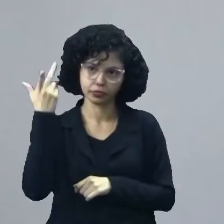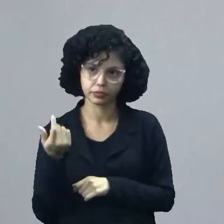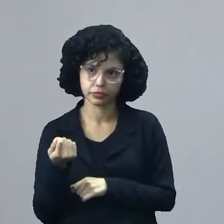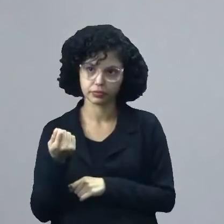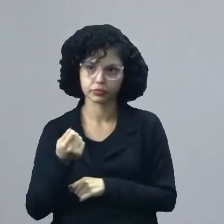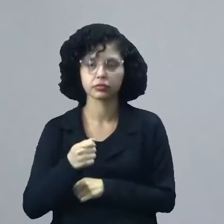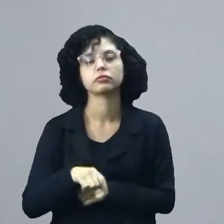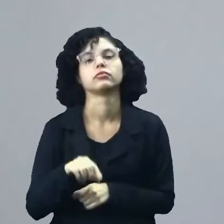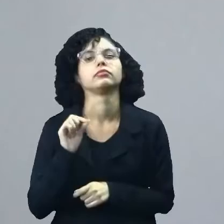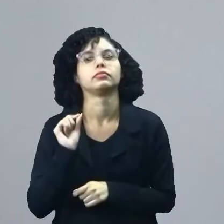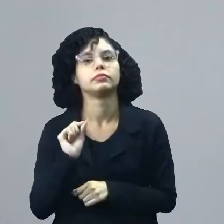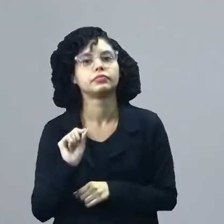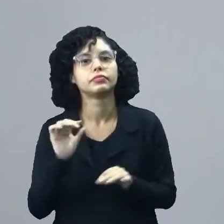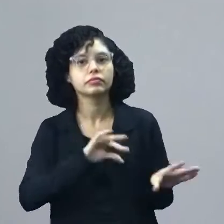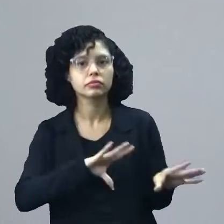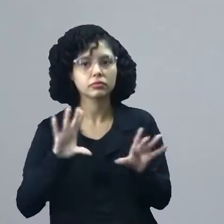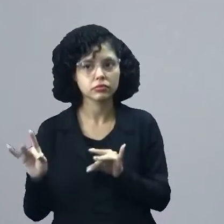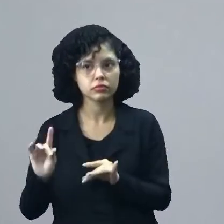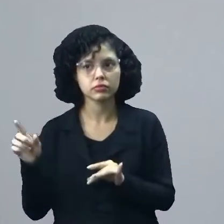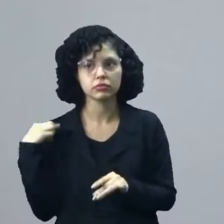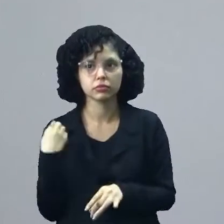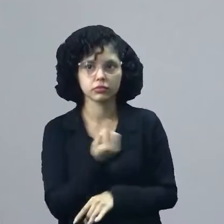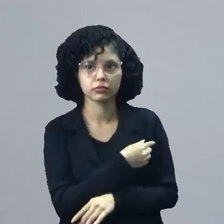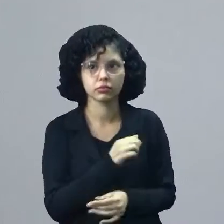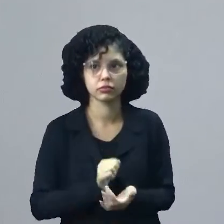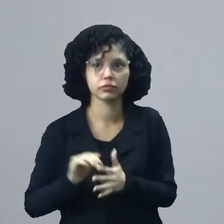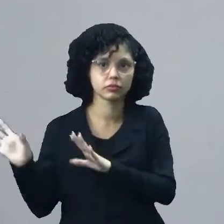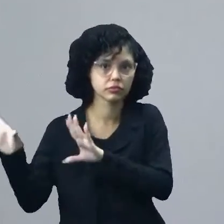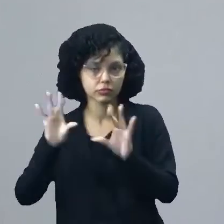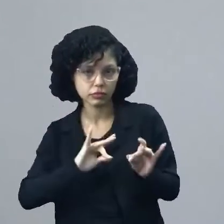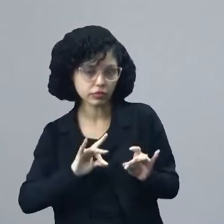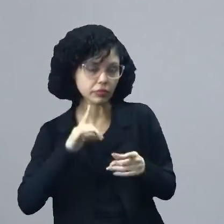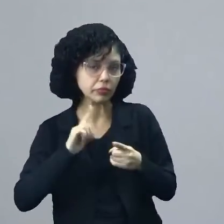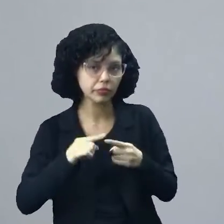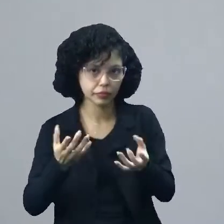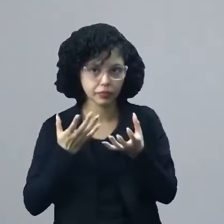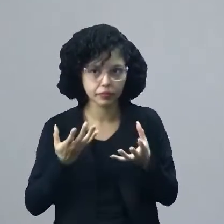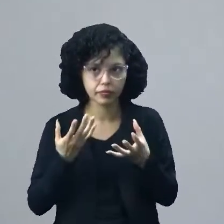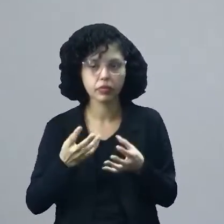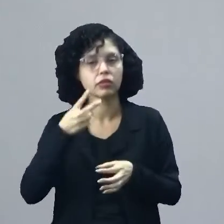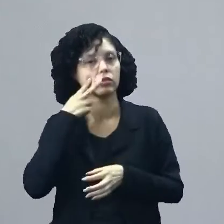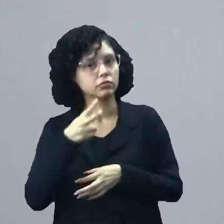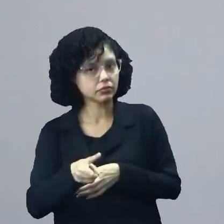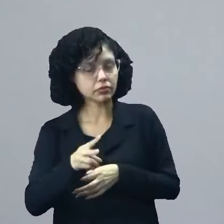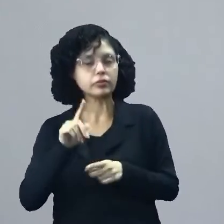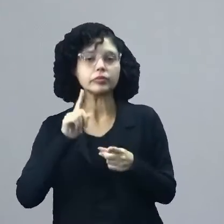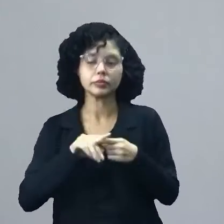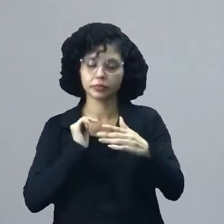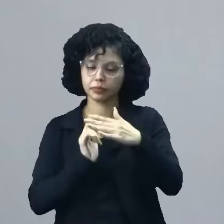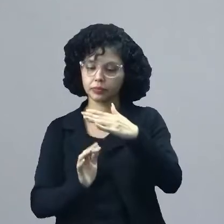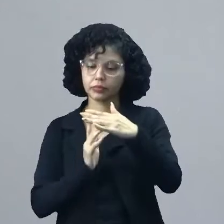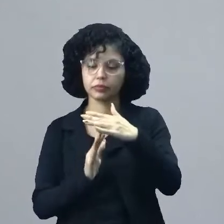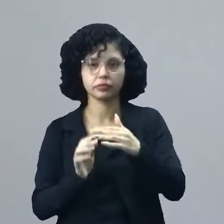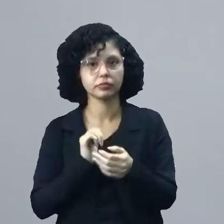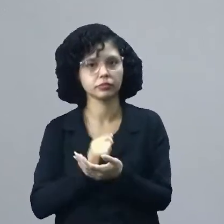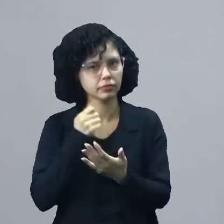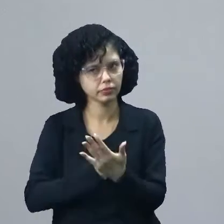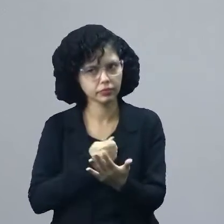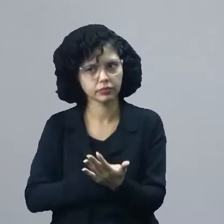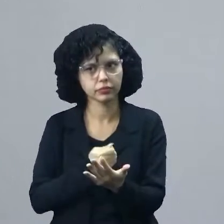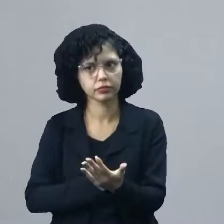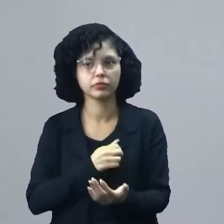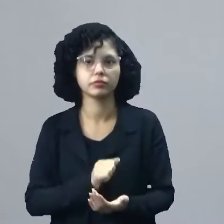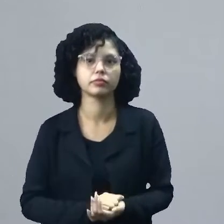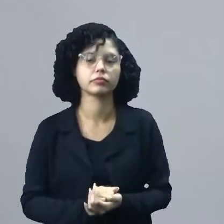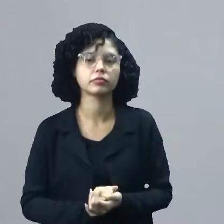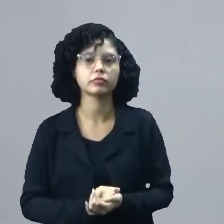africanos, fossem trazidos para cá? Eles não vieram porque eles quiseram. A gente viu que foi uma migração forçada, porque